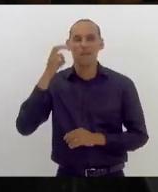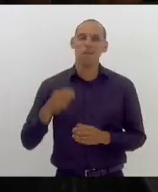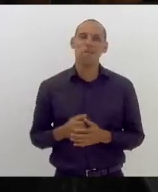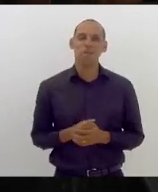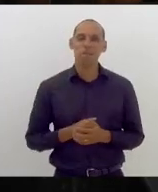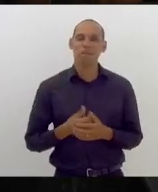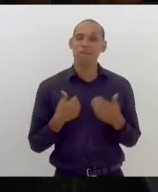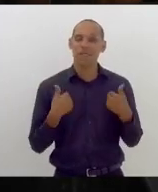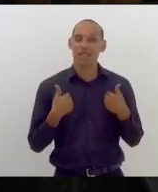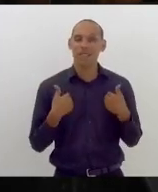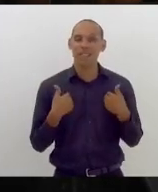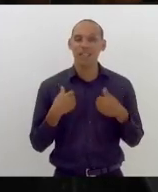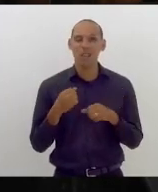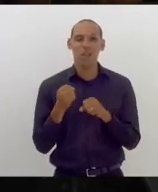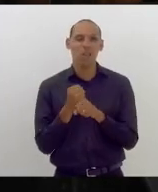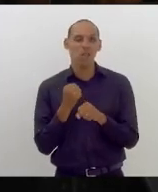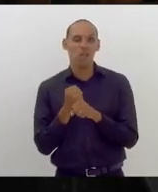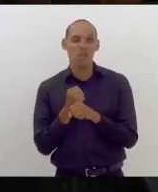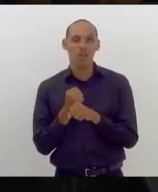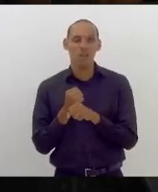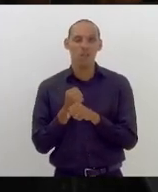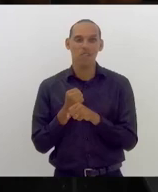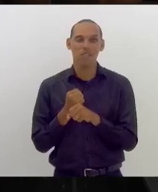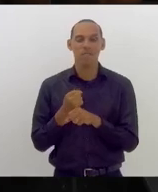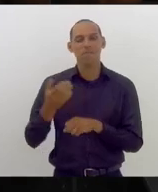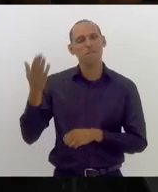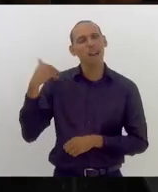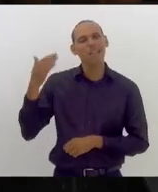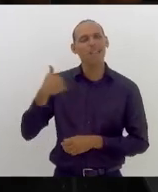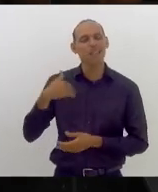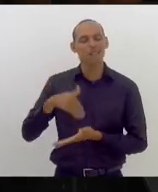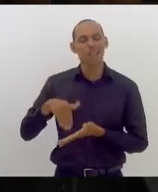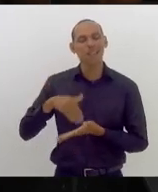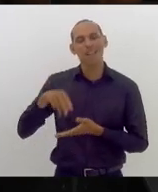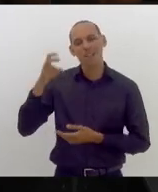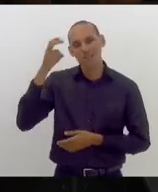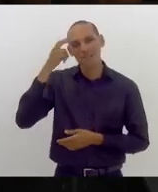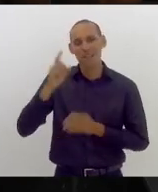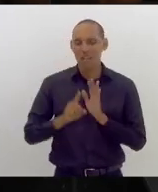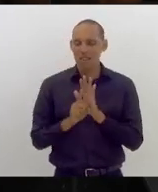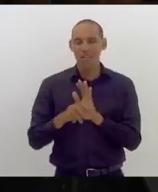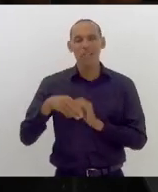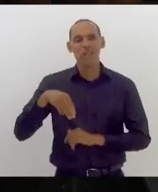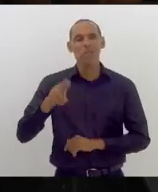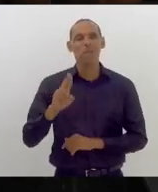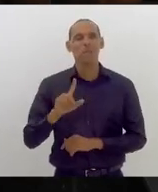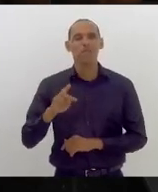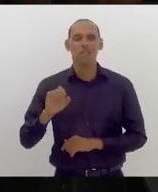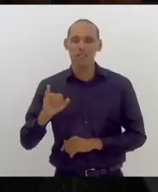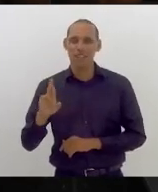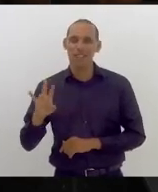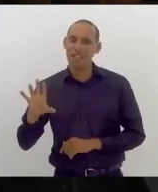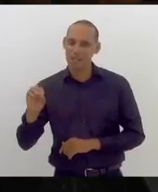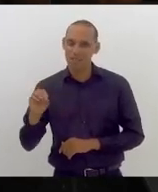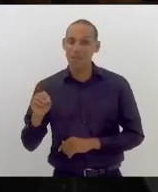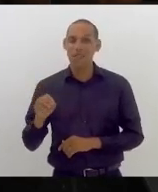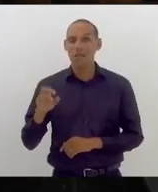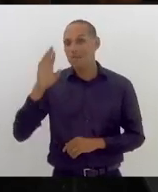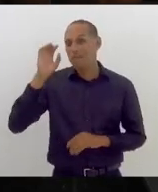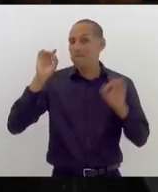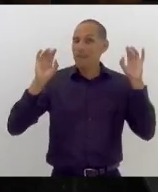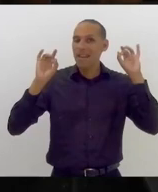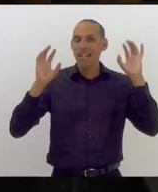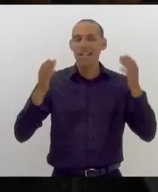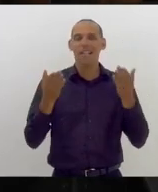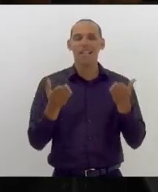eu pude construir no período que fui secretário de cultura, que estive à frente da Multirio, em especial aqui o